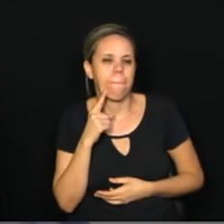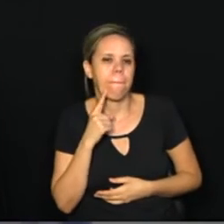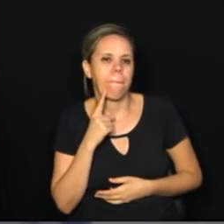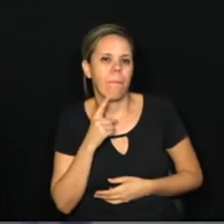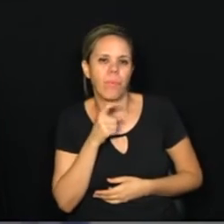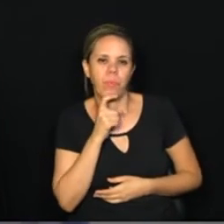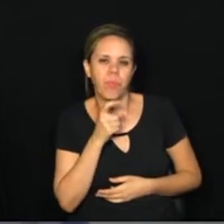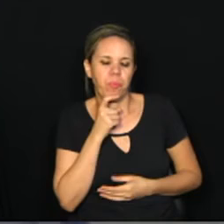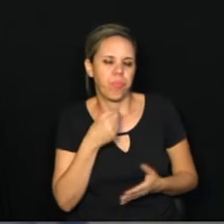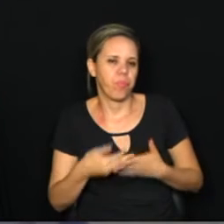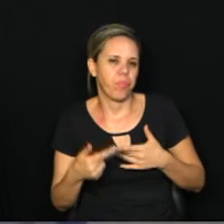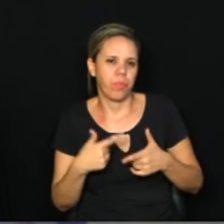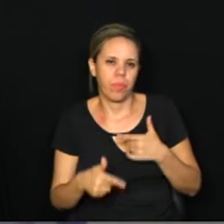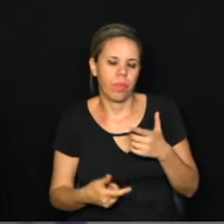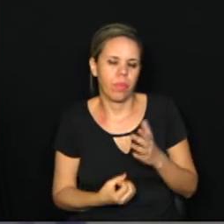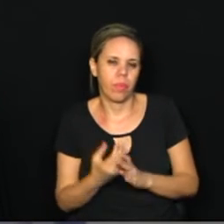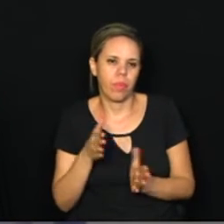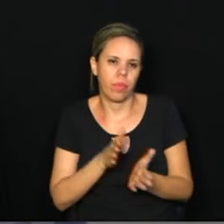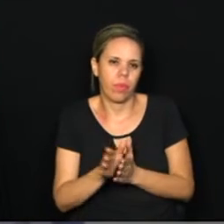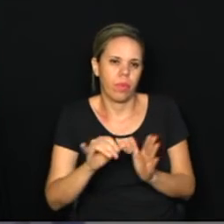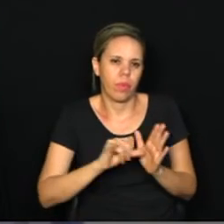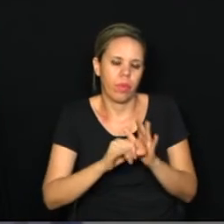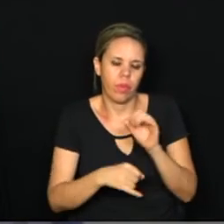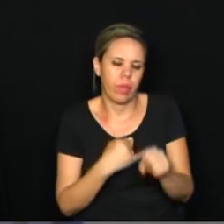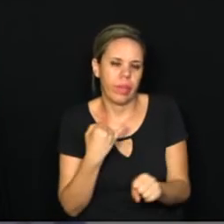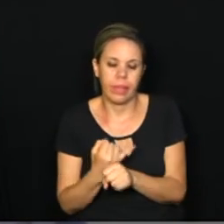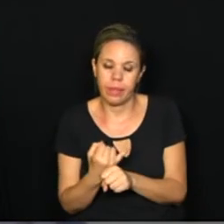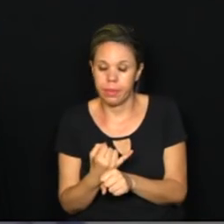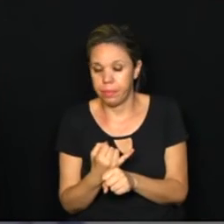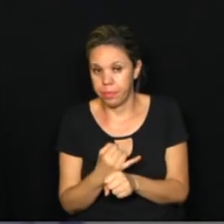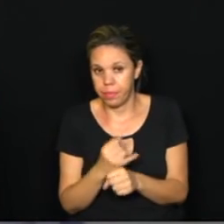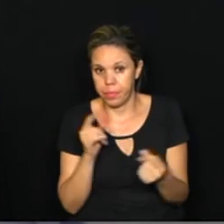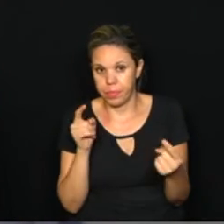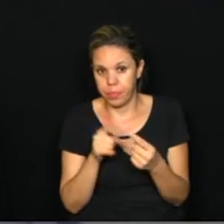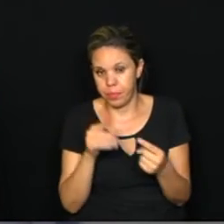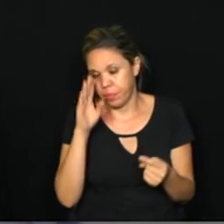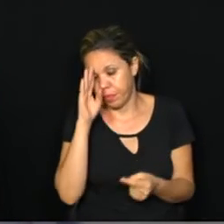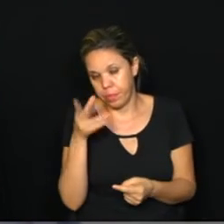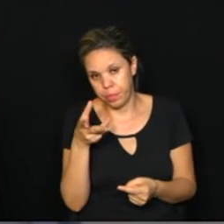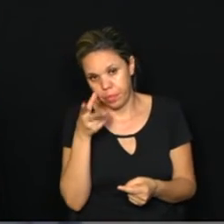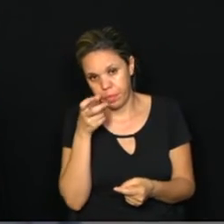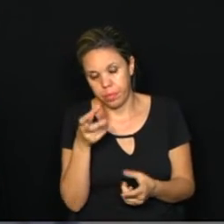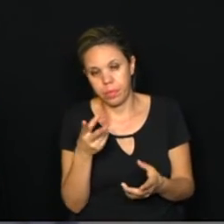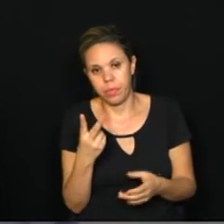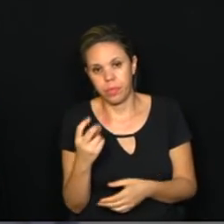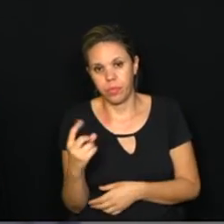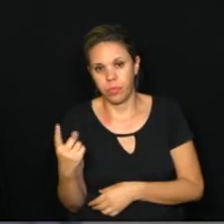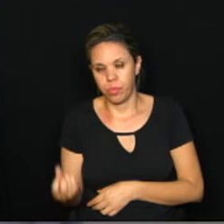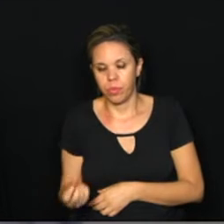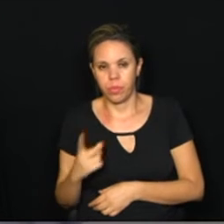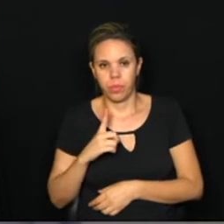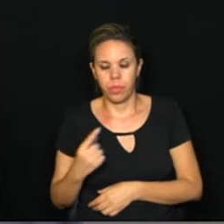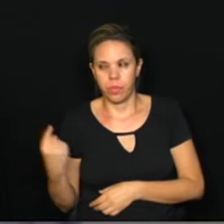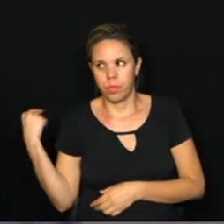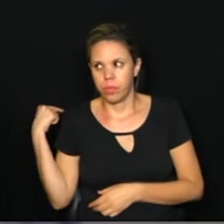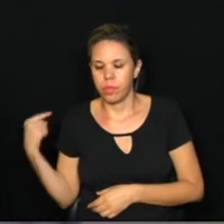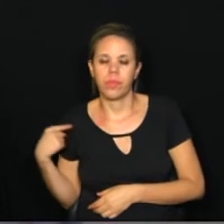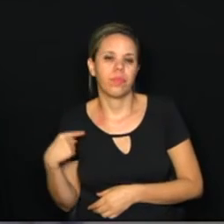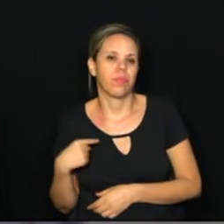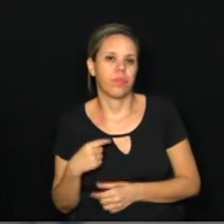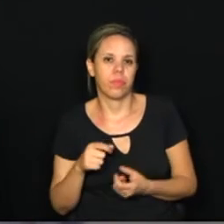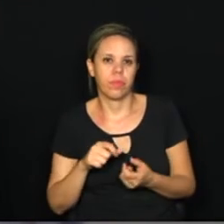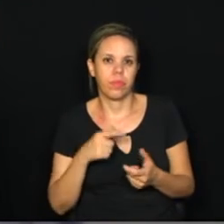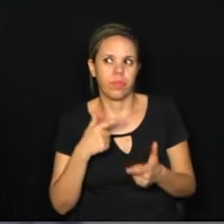temperatura, qualquer coisa é emitido nesse site, a missão principal. O que nós observamos em 2016, quando tivemos a